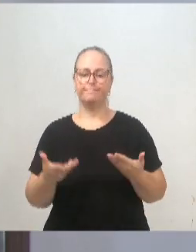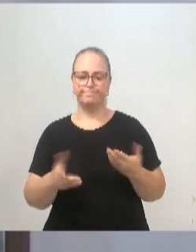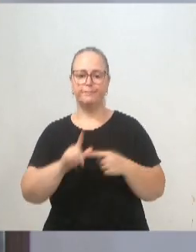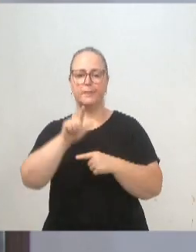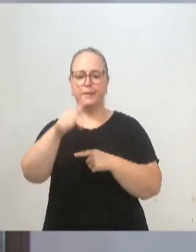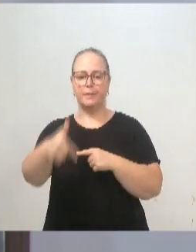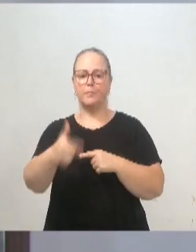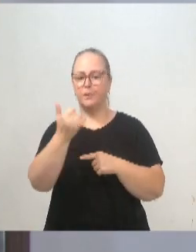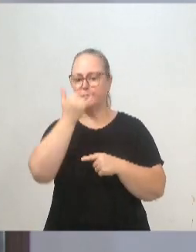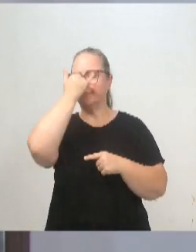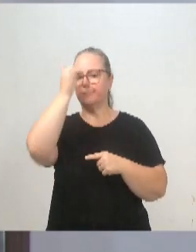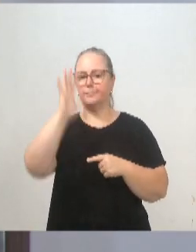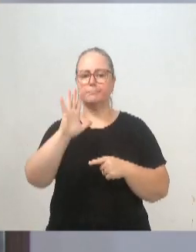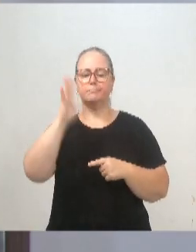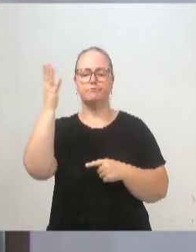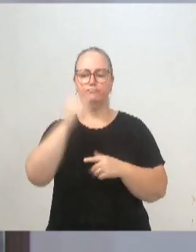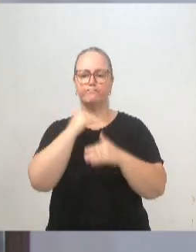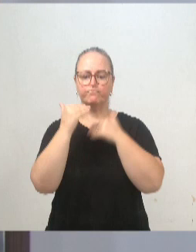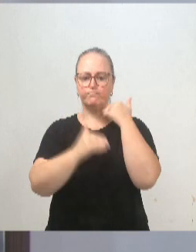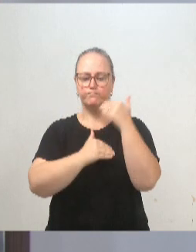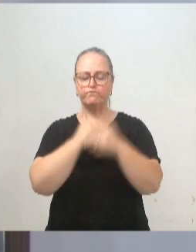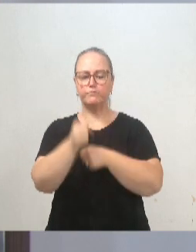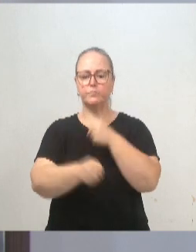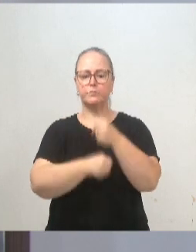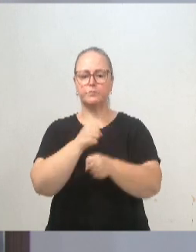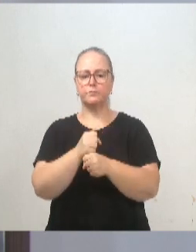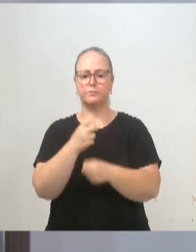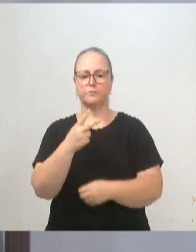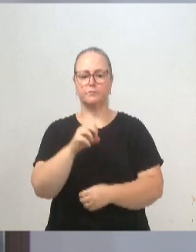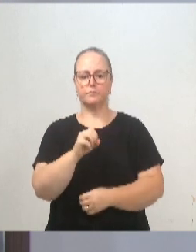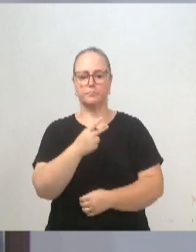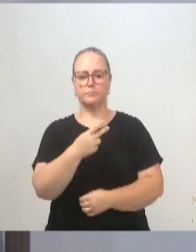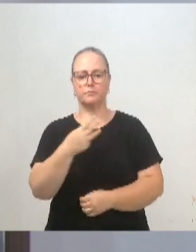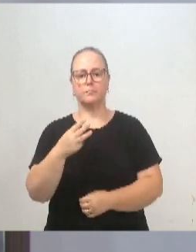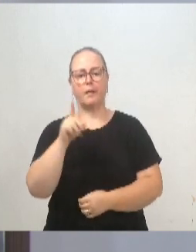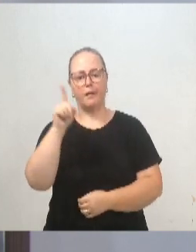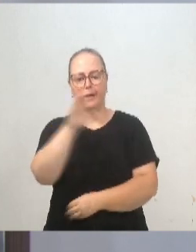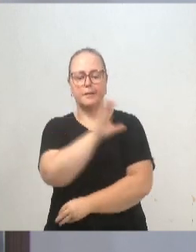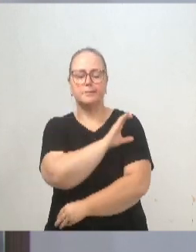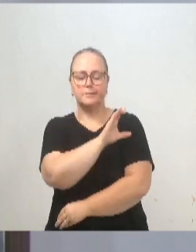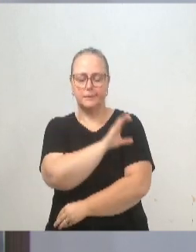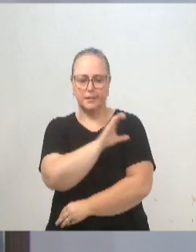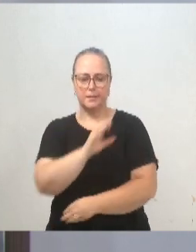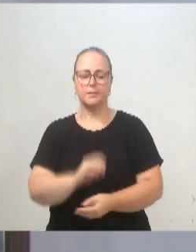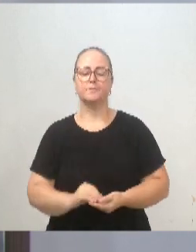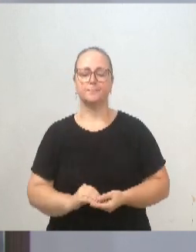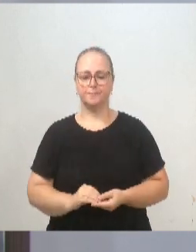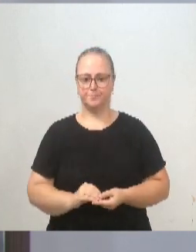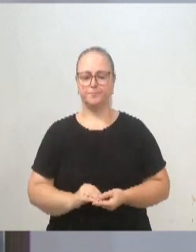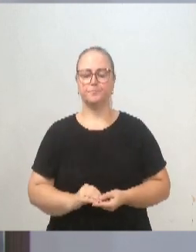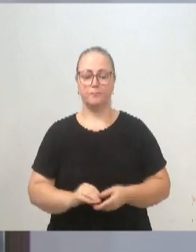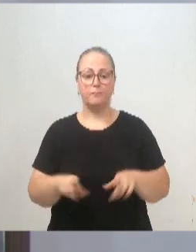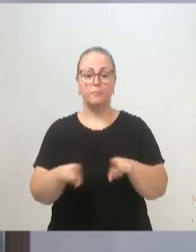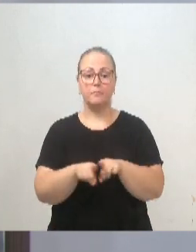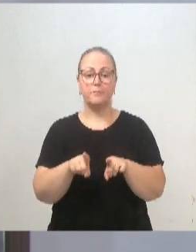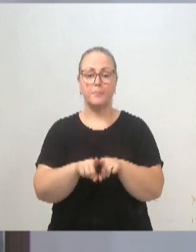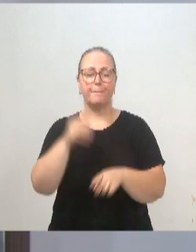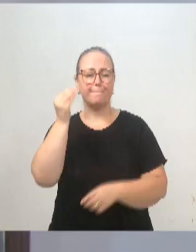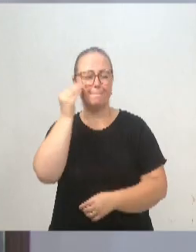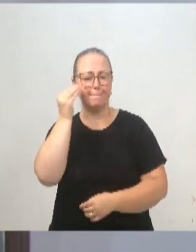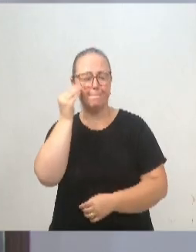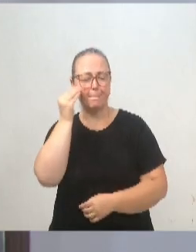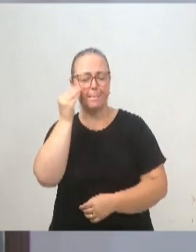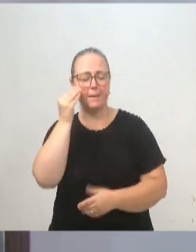recurso sai fora dos 25%, né? Nós tentamos na gestão passada que o Tribunal